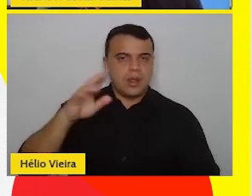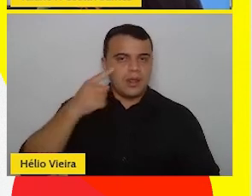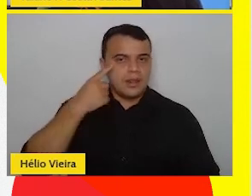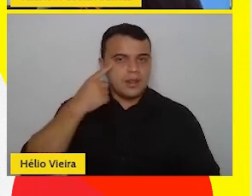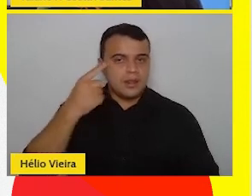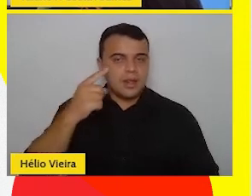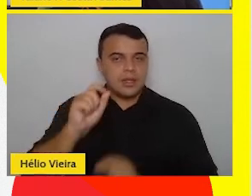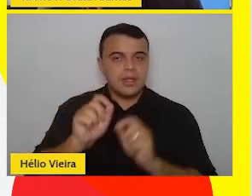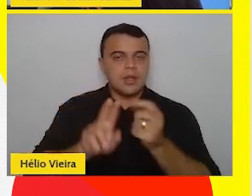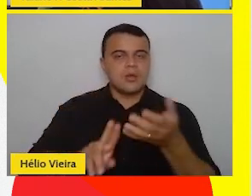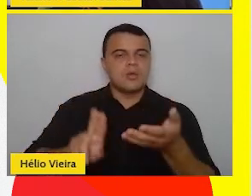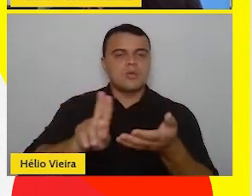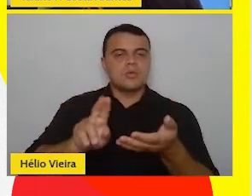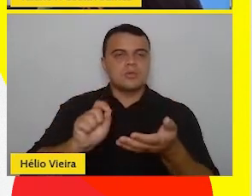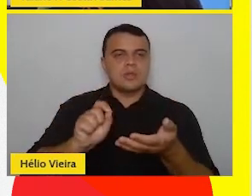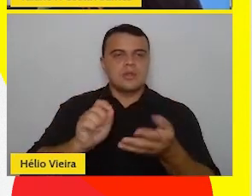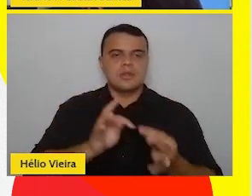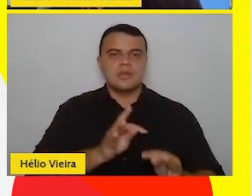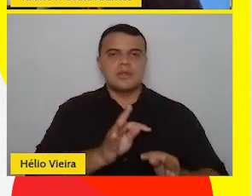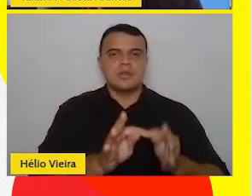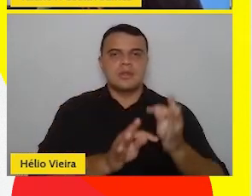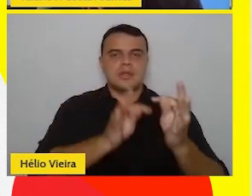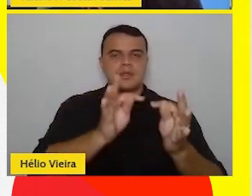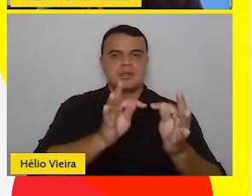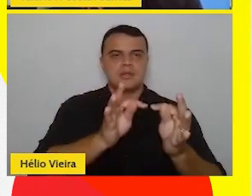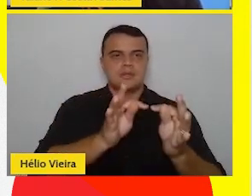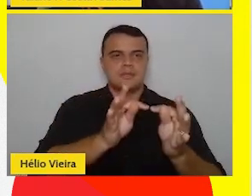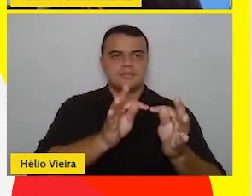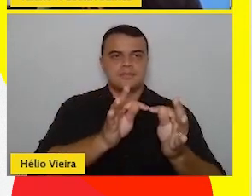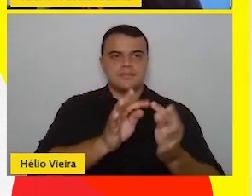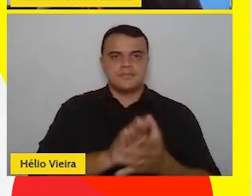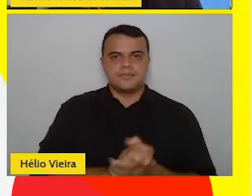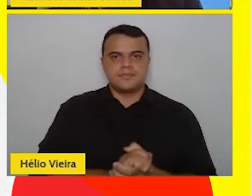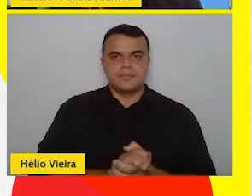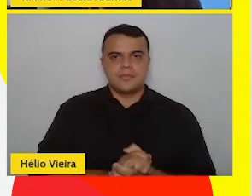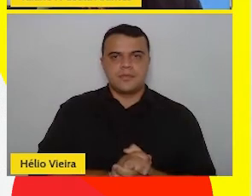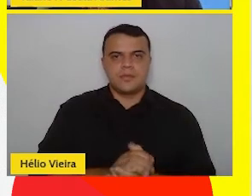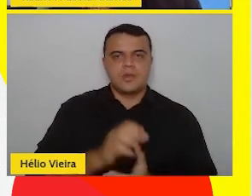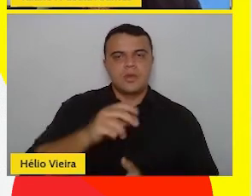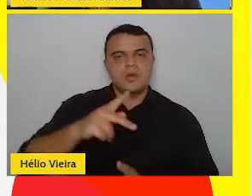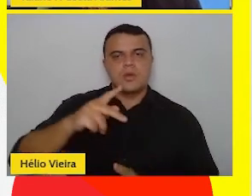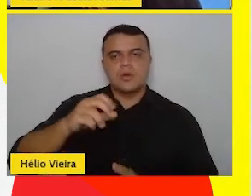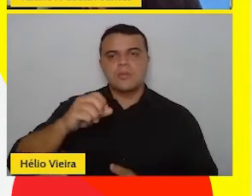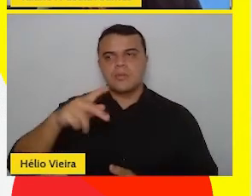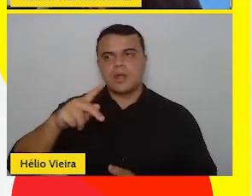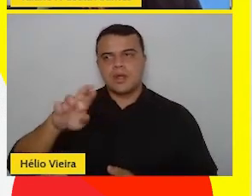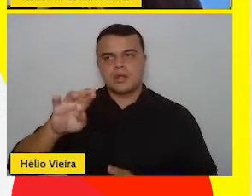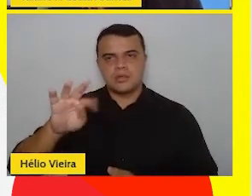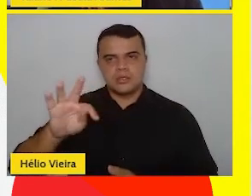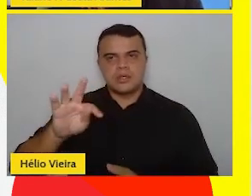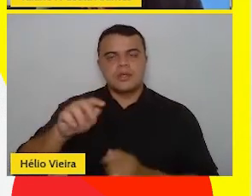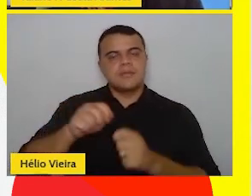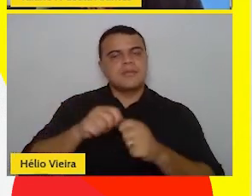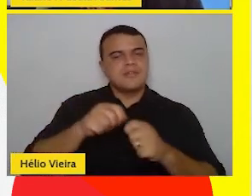usar a técnica do op art para trabalhar a linha